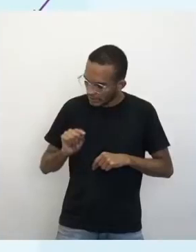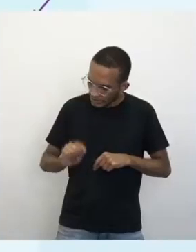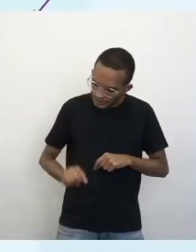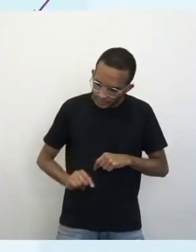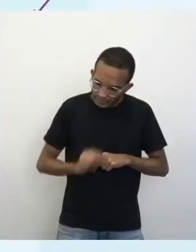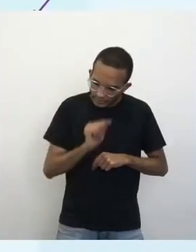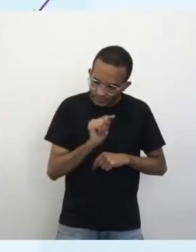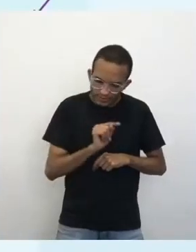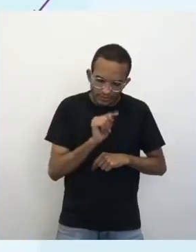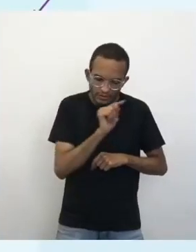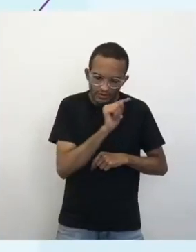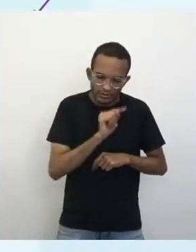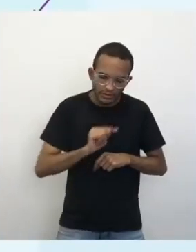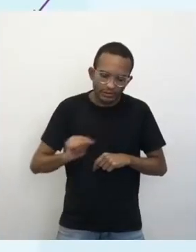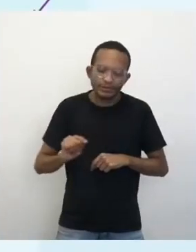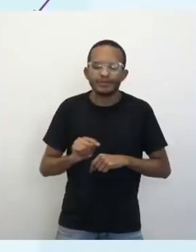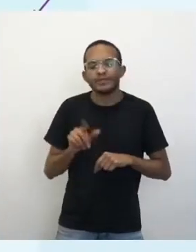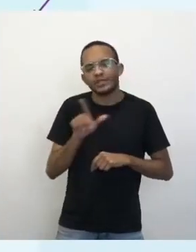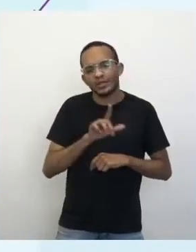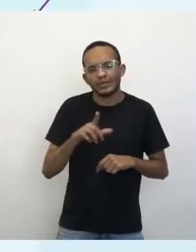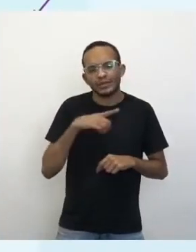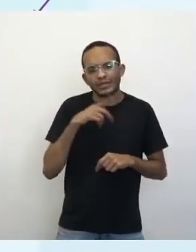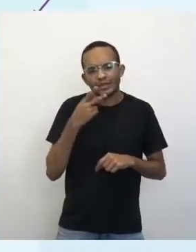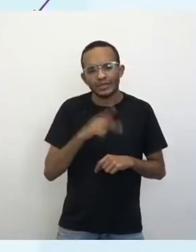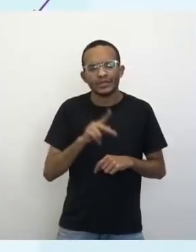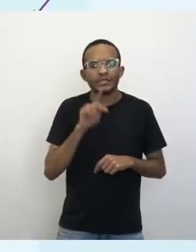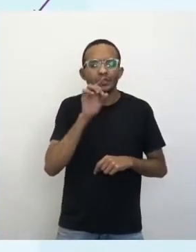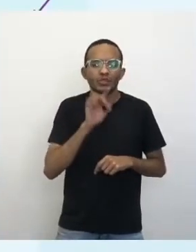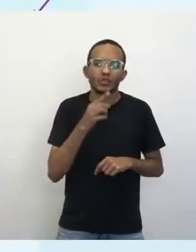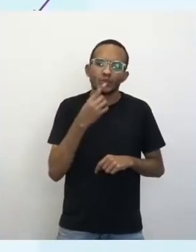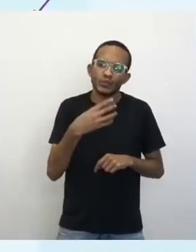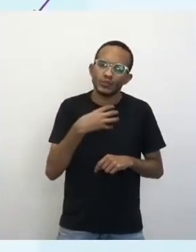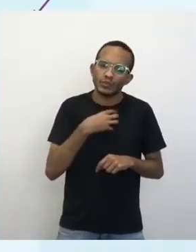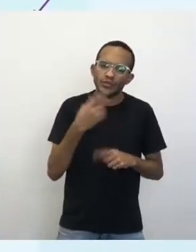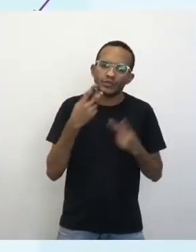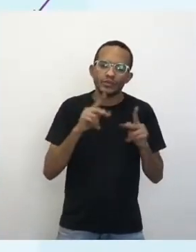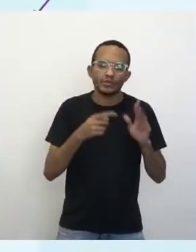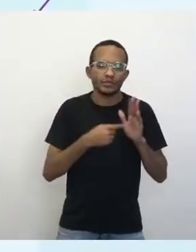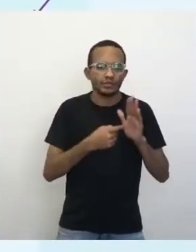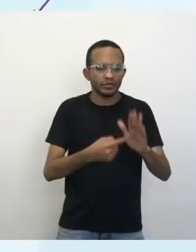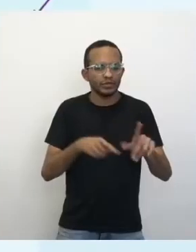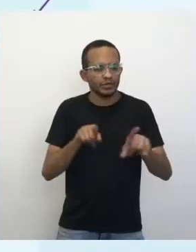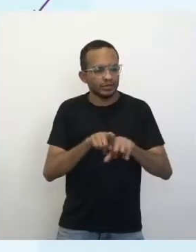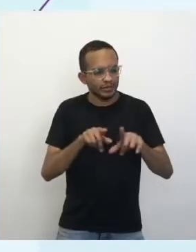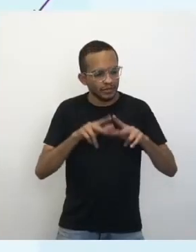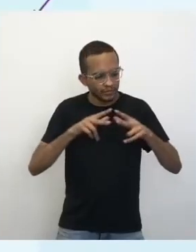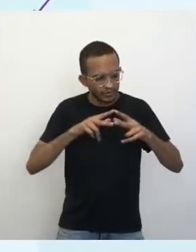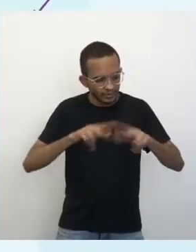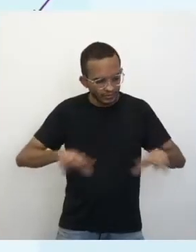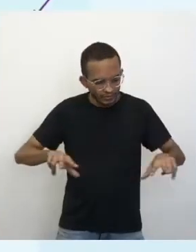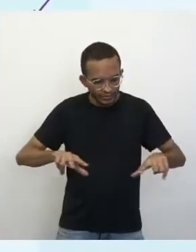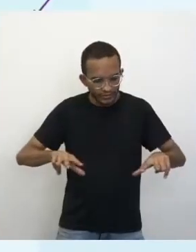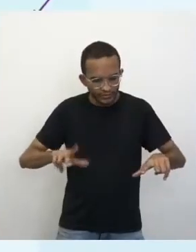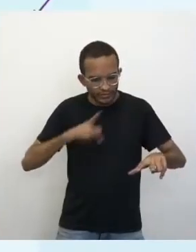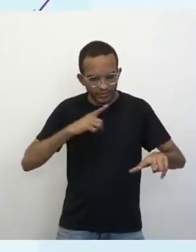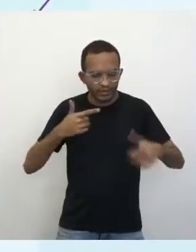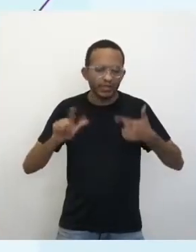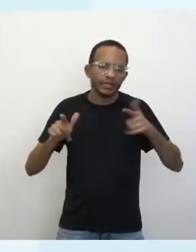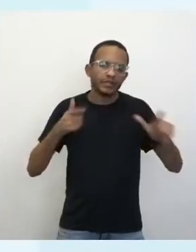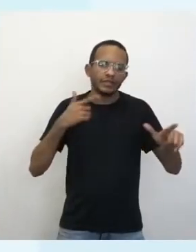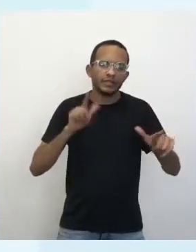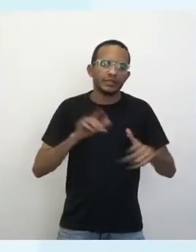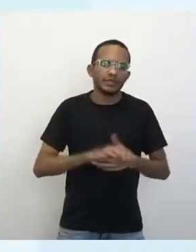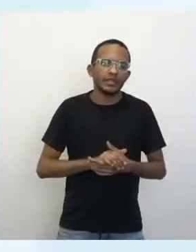são triângulos. É claro que esta é uma das maneiras de você mostrar a planificação. Existem outras,